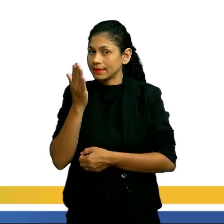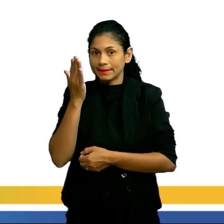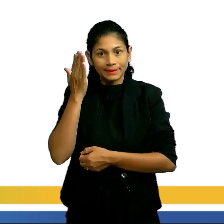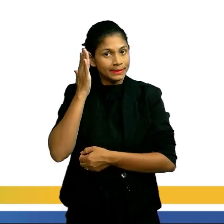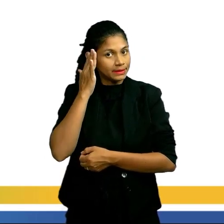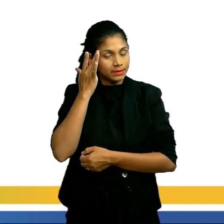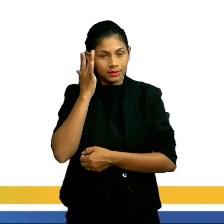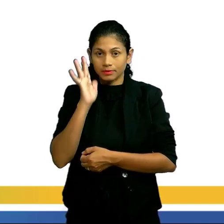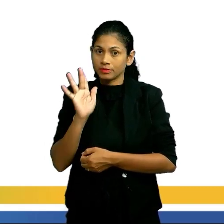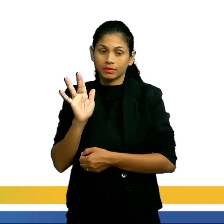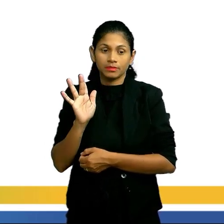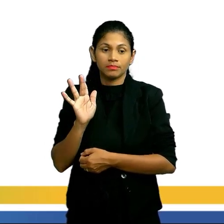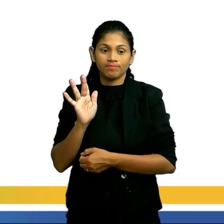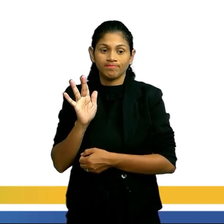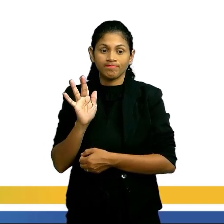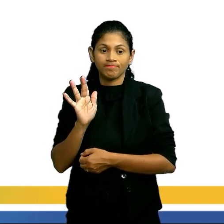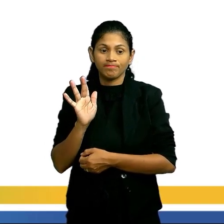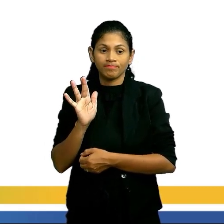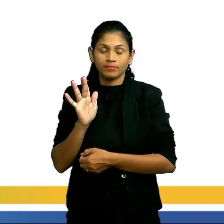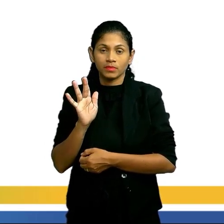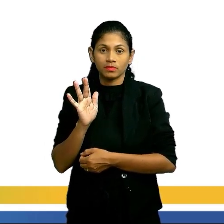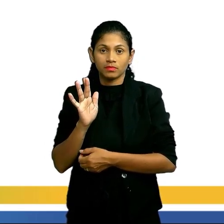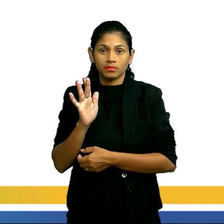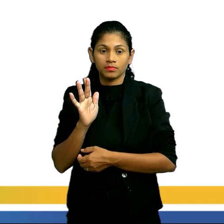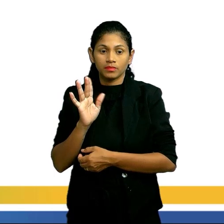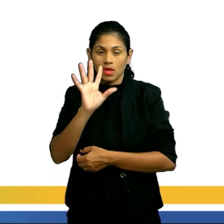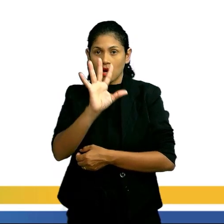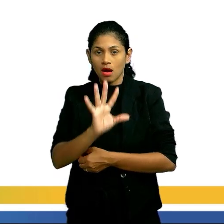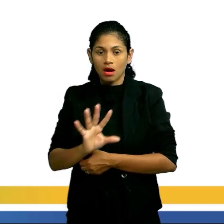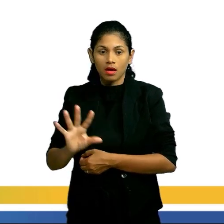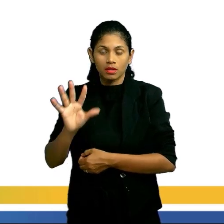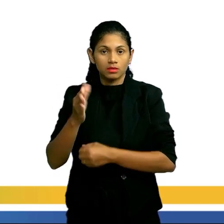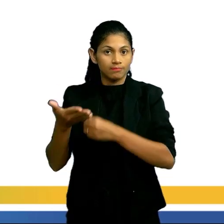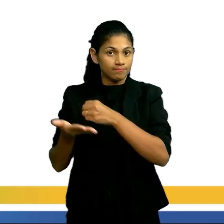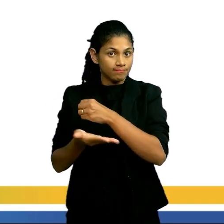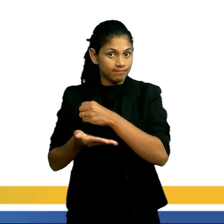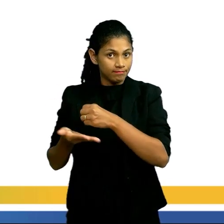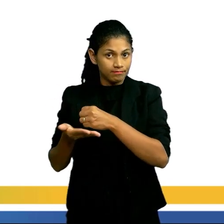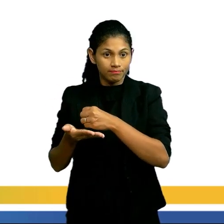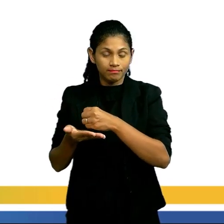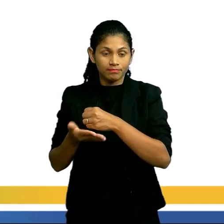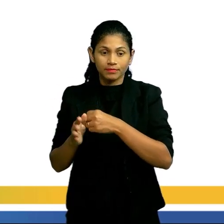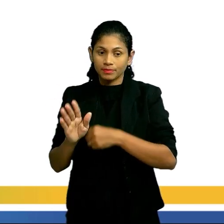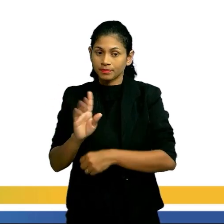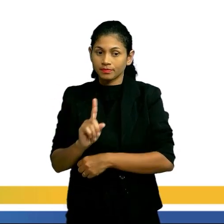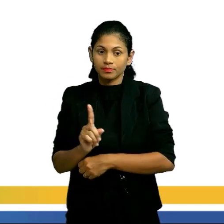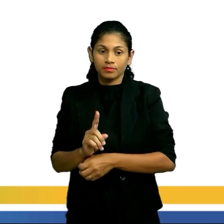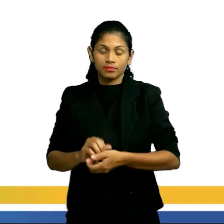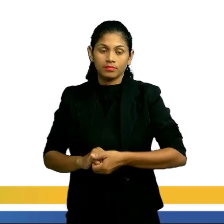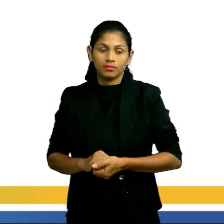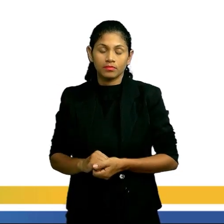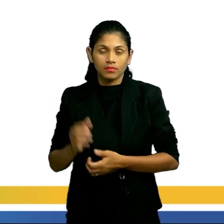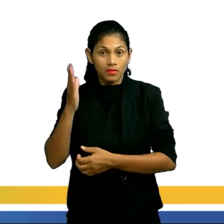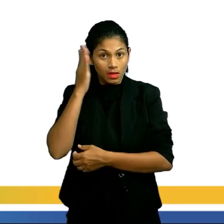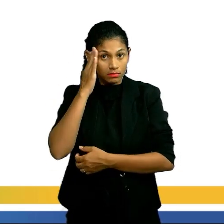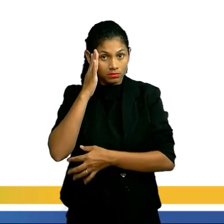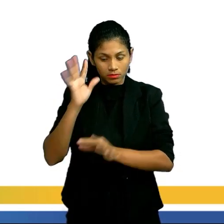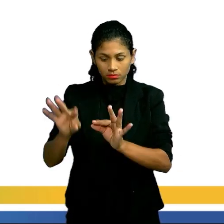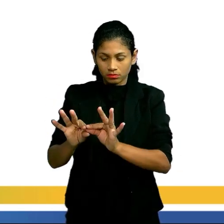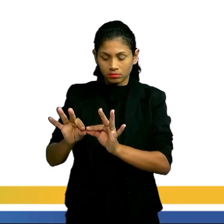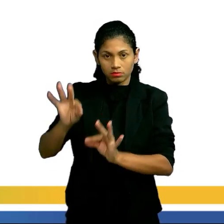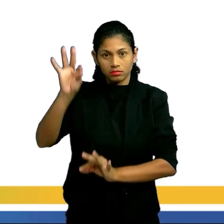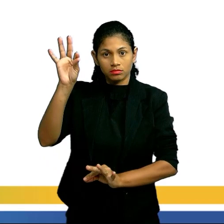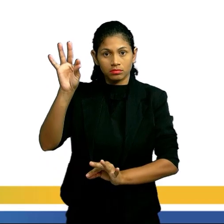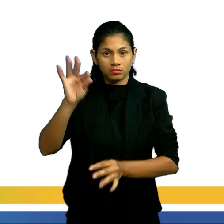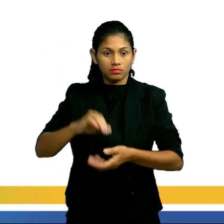base, porque é necessário saber a medida do lado, e é o que nós queremos descobrir, e sabemos a altura, que é a mesma, que é igual